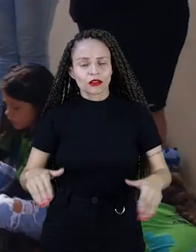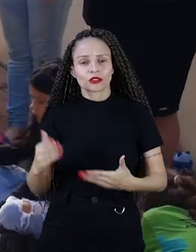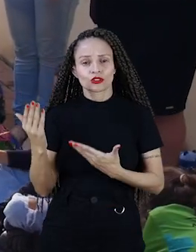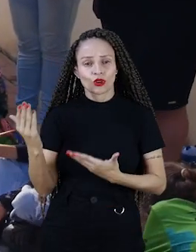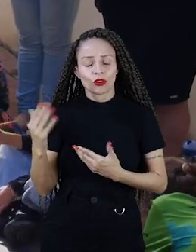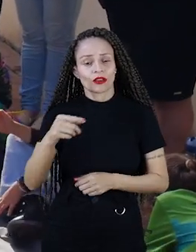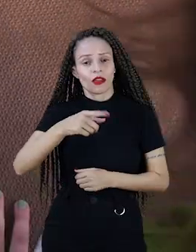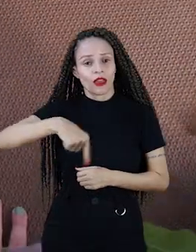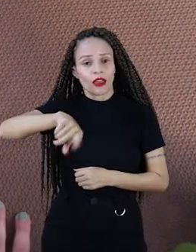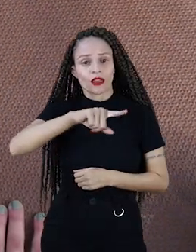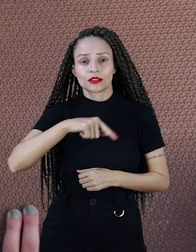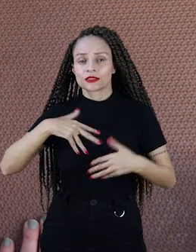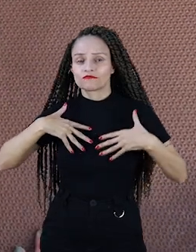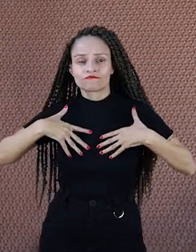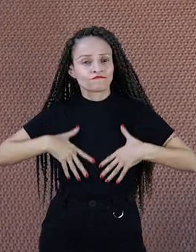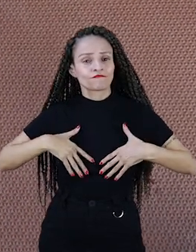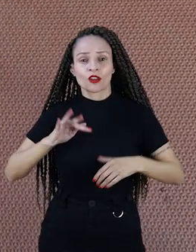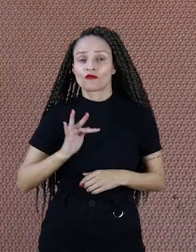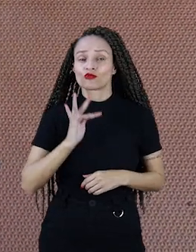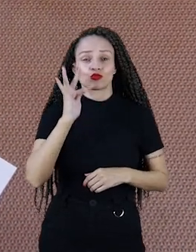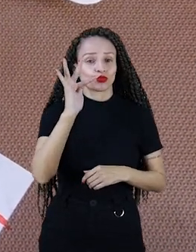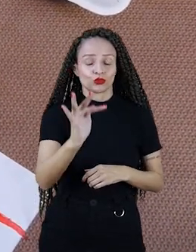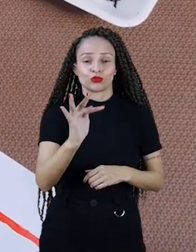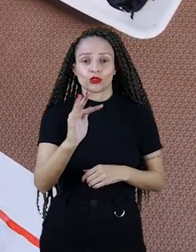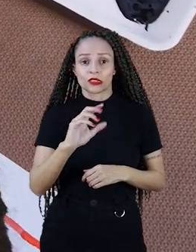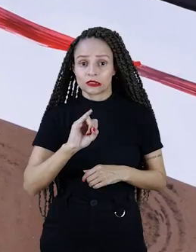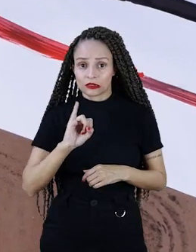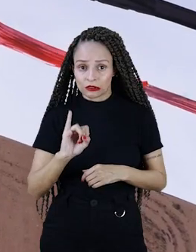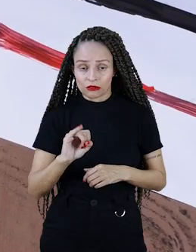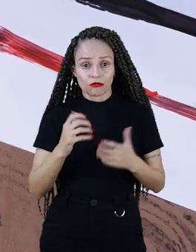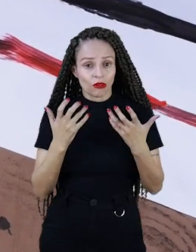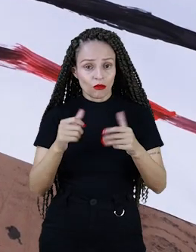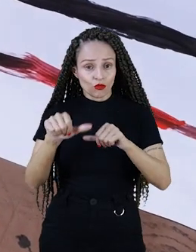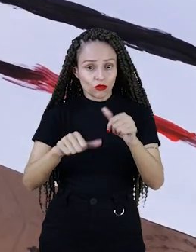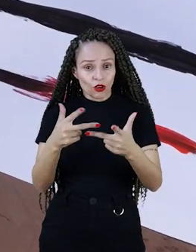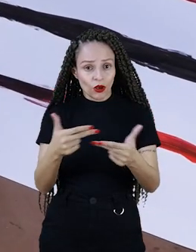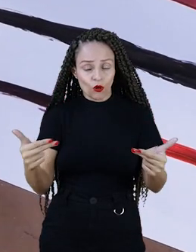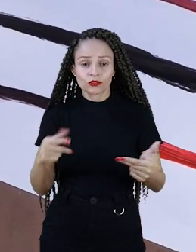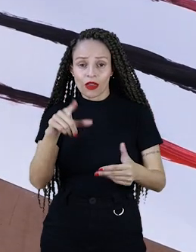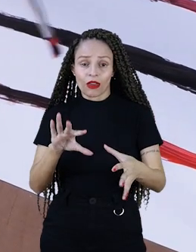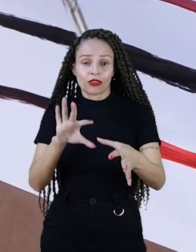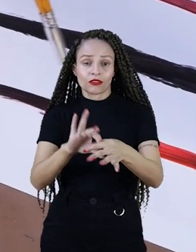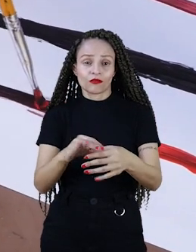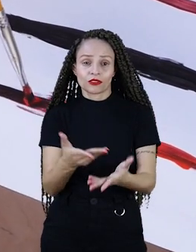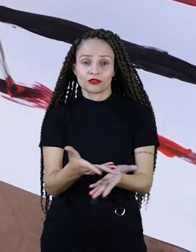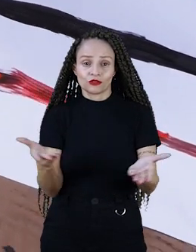jovens, eles carregam o futuro com eles. Então, se a gente quer mudar alguma coisa, tem que ser através